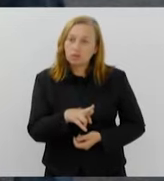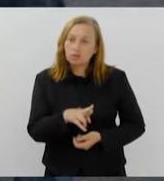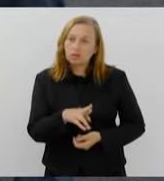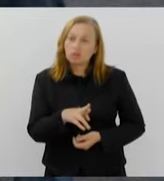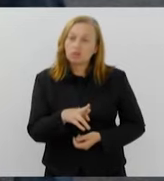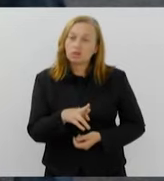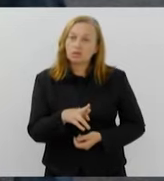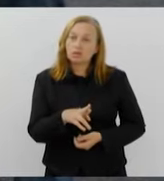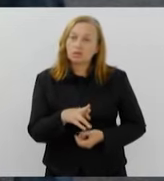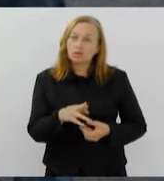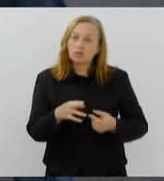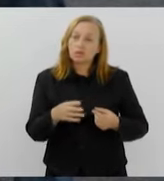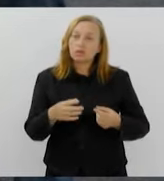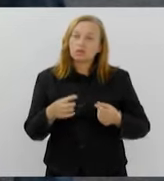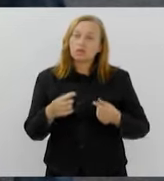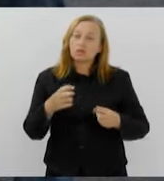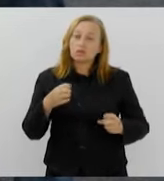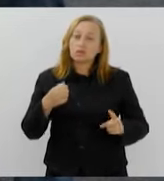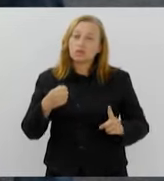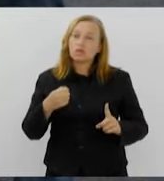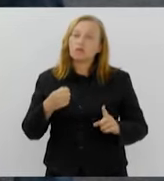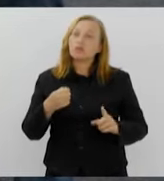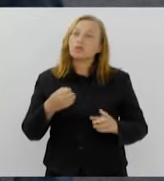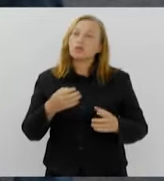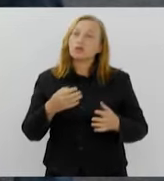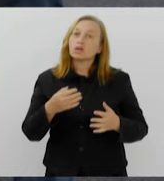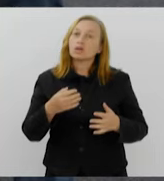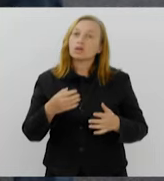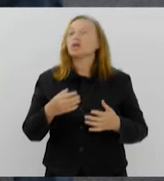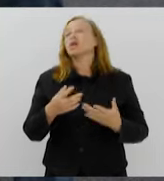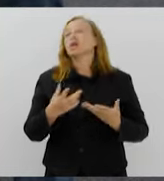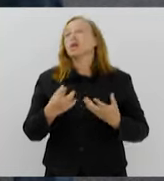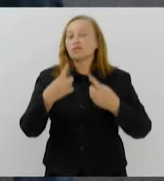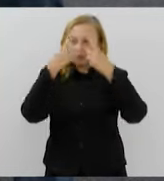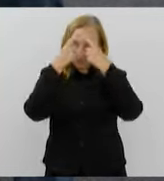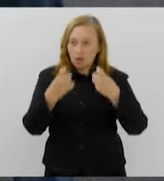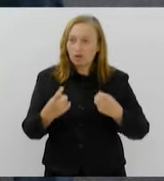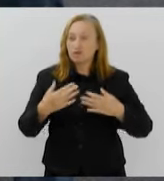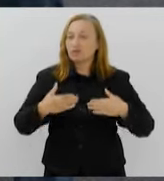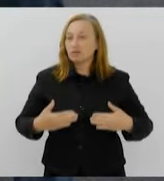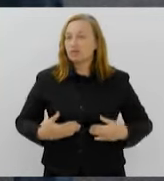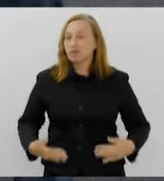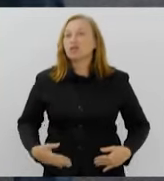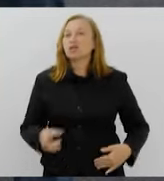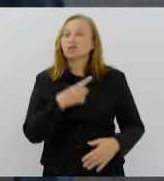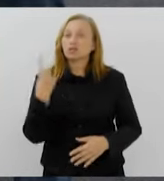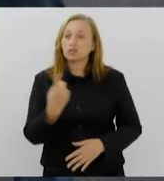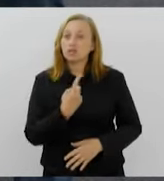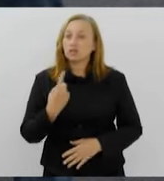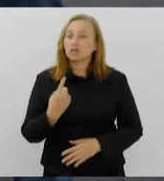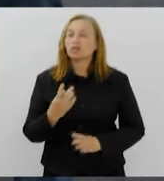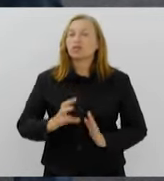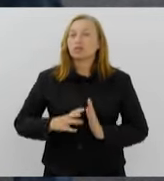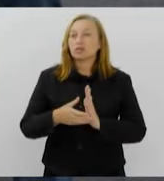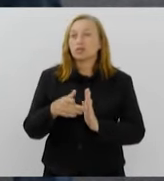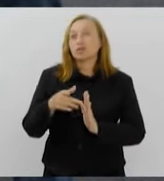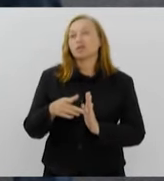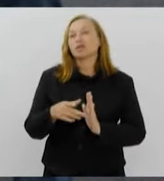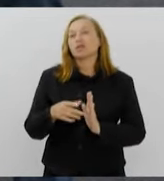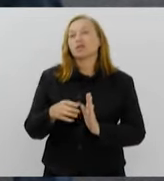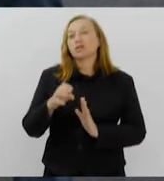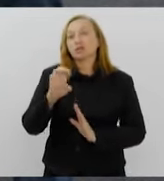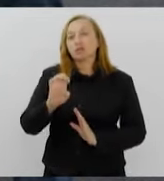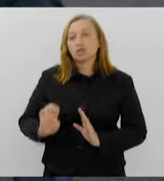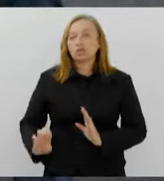com agressão física como foi reportado a nós nós aqui da bancada de esquerda e de oposição não